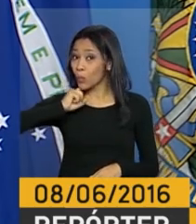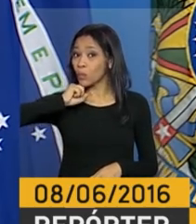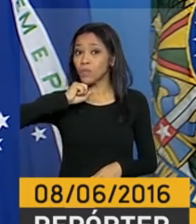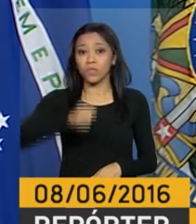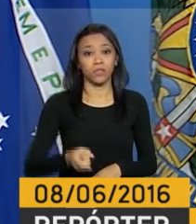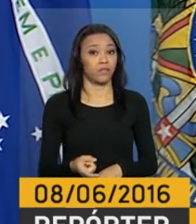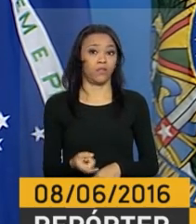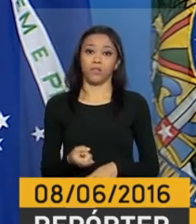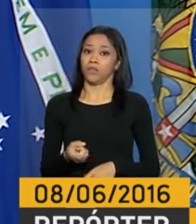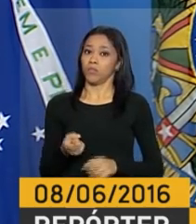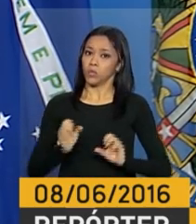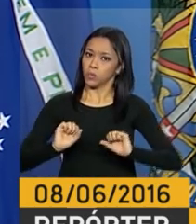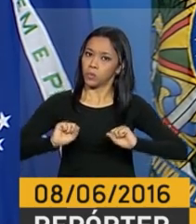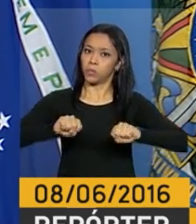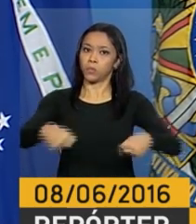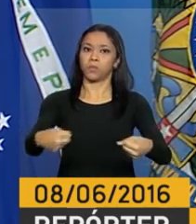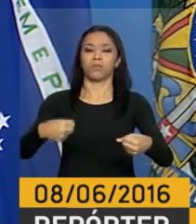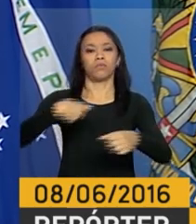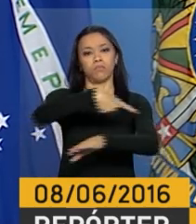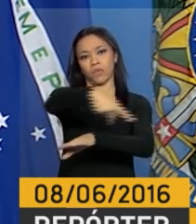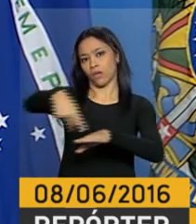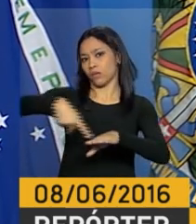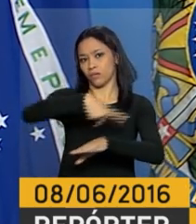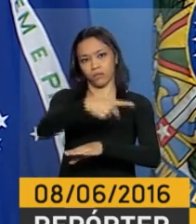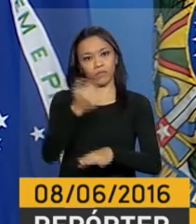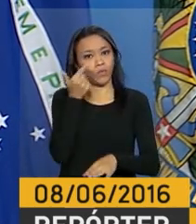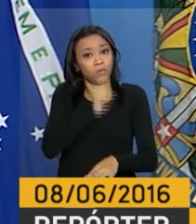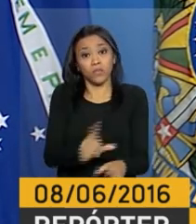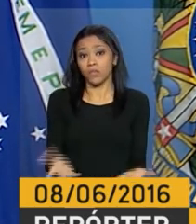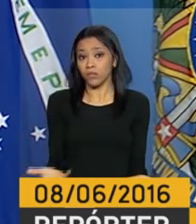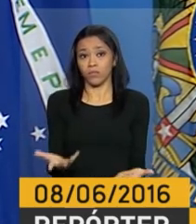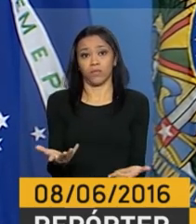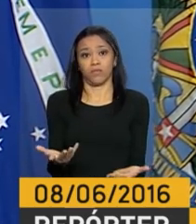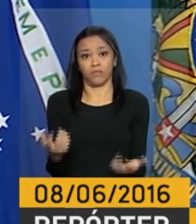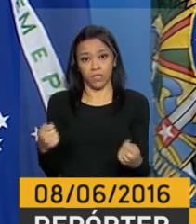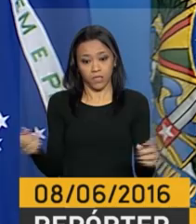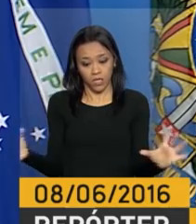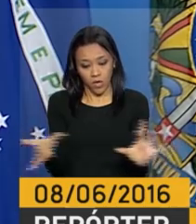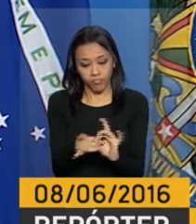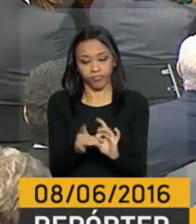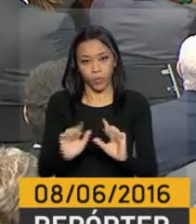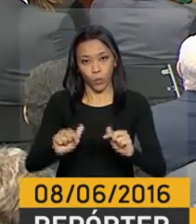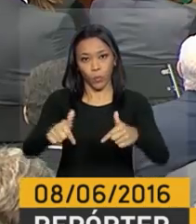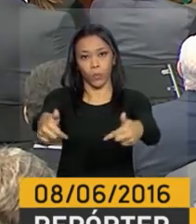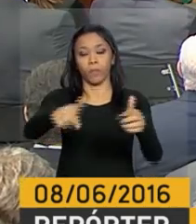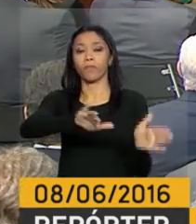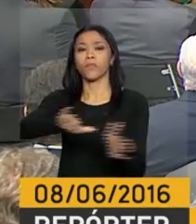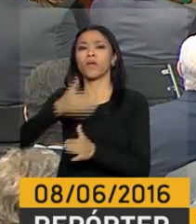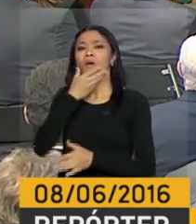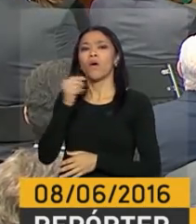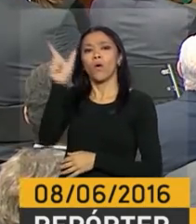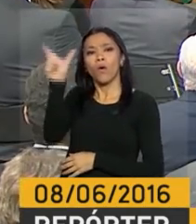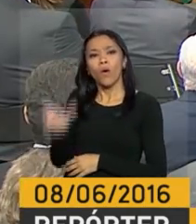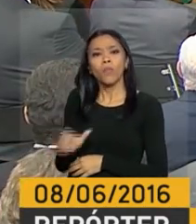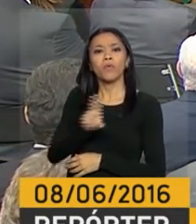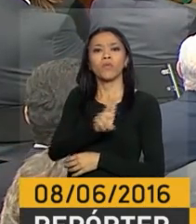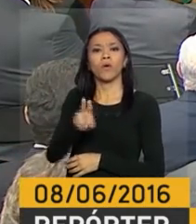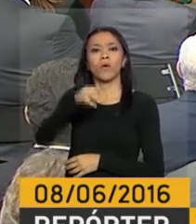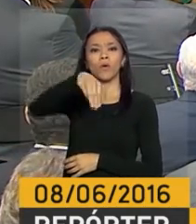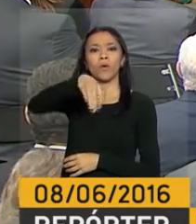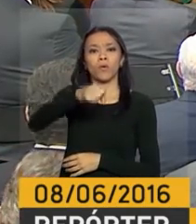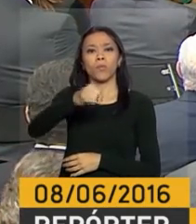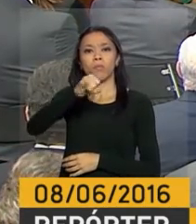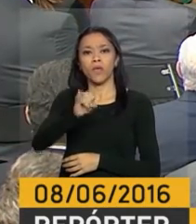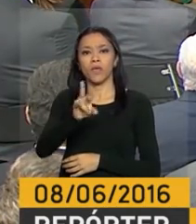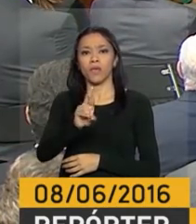crise extraordinária em que o país entrou o merelles eh mencionou este fato eu não vou